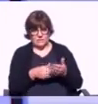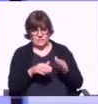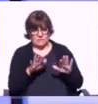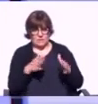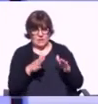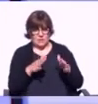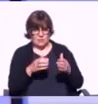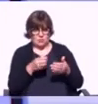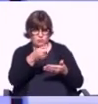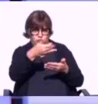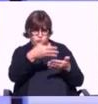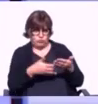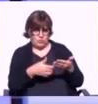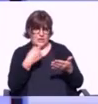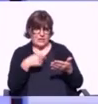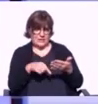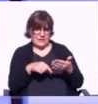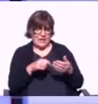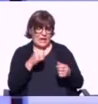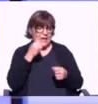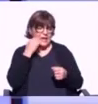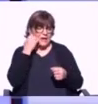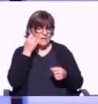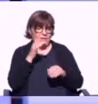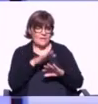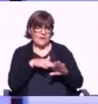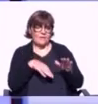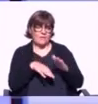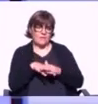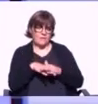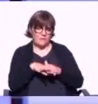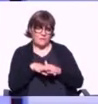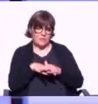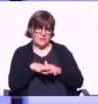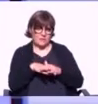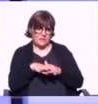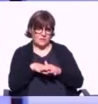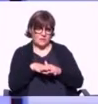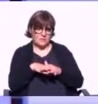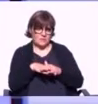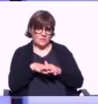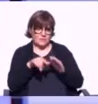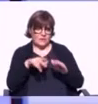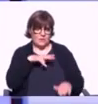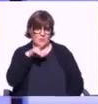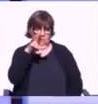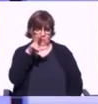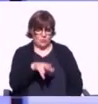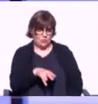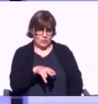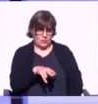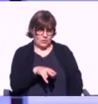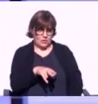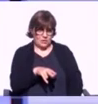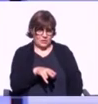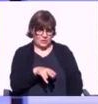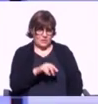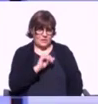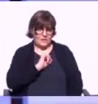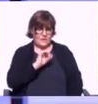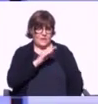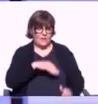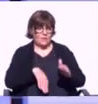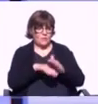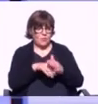menos extensa dos atos de gravidade que foram levados a cabo em Portugal no âmbito do